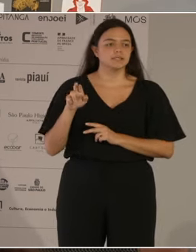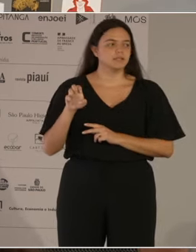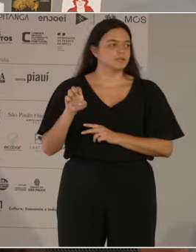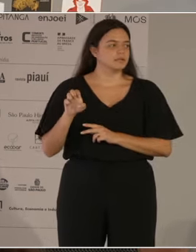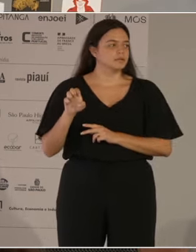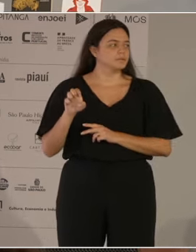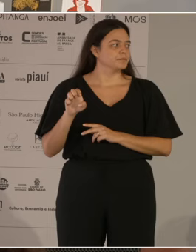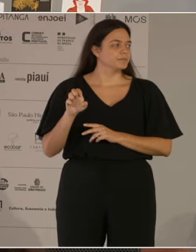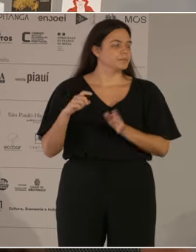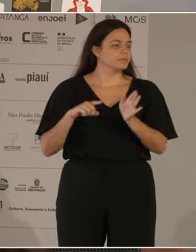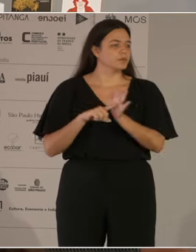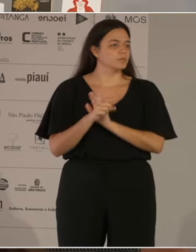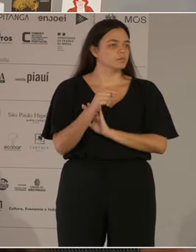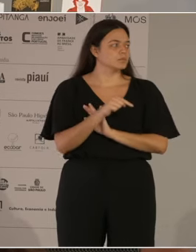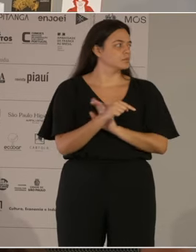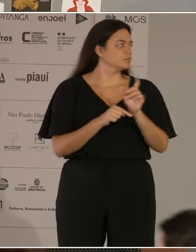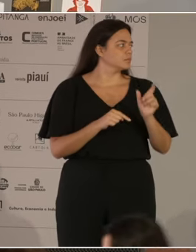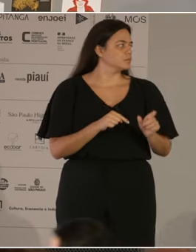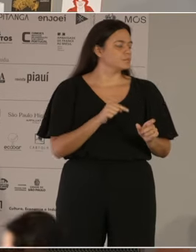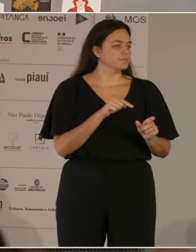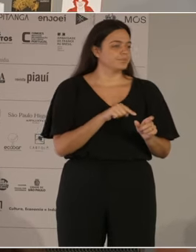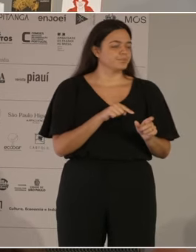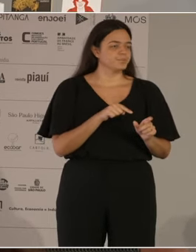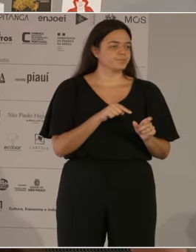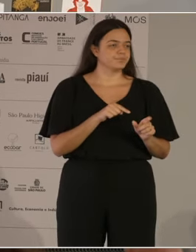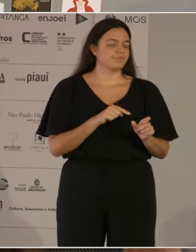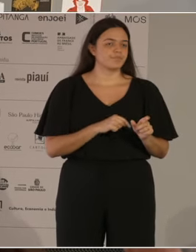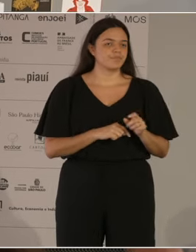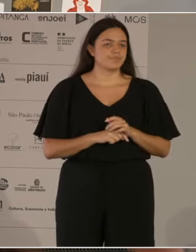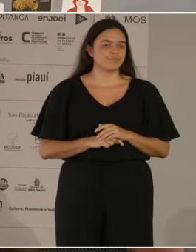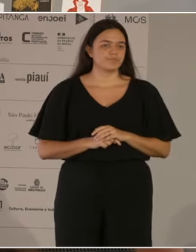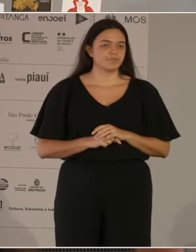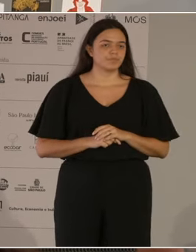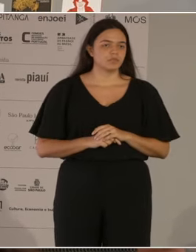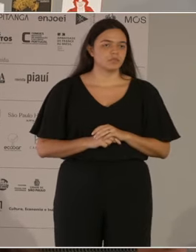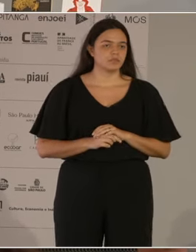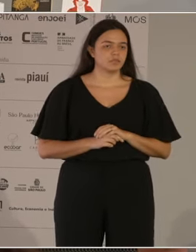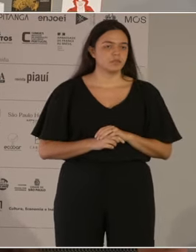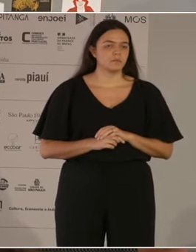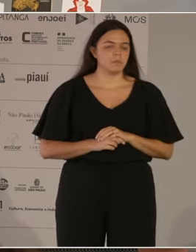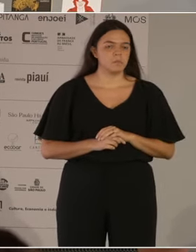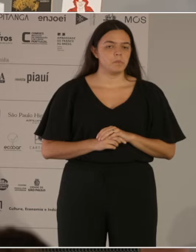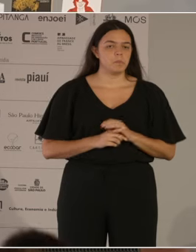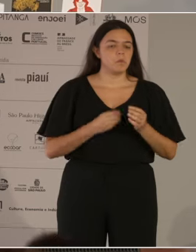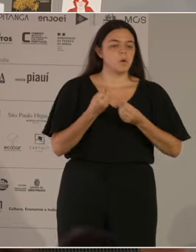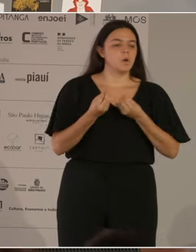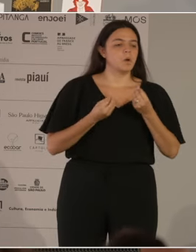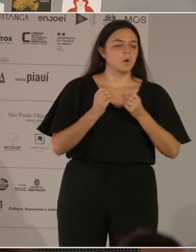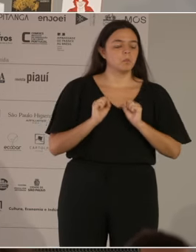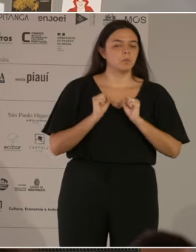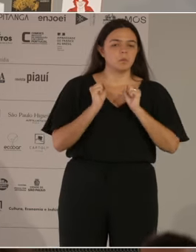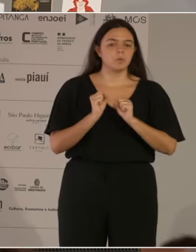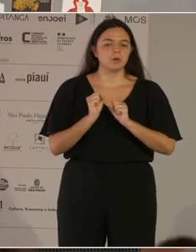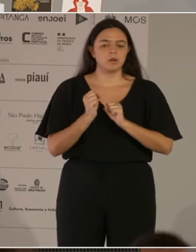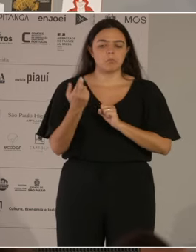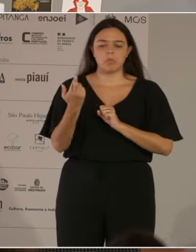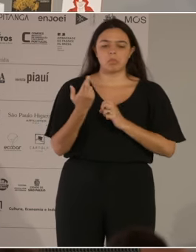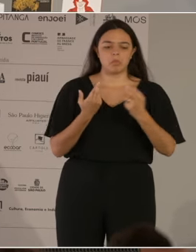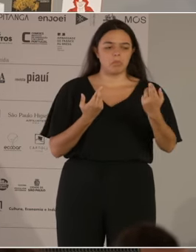seguinte, eu vou fazer para vocês dois, né? Acho que ela vale, eu queria ouvir, né? Como podemos buscar respostas